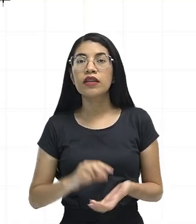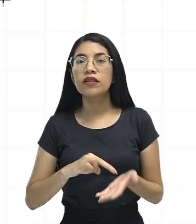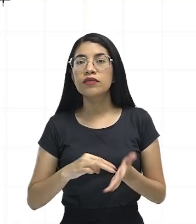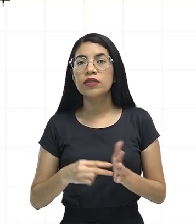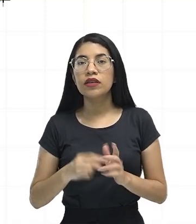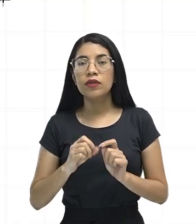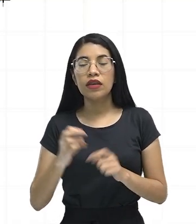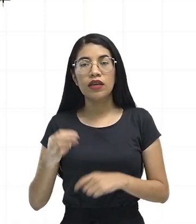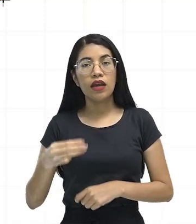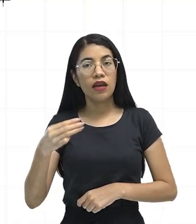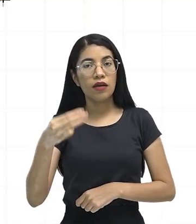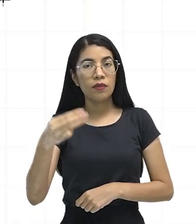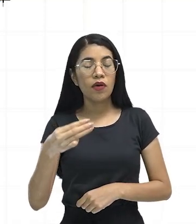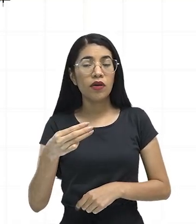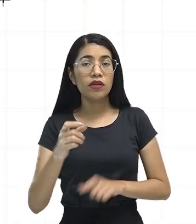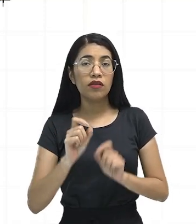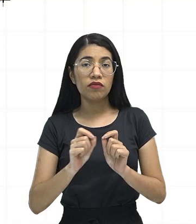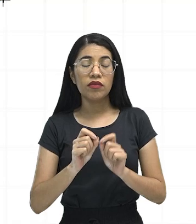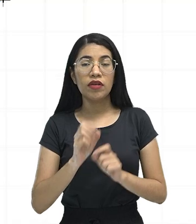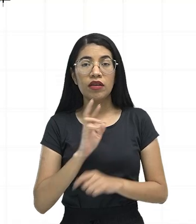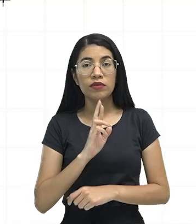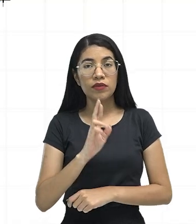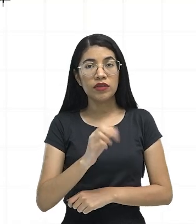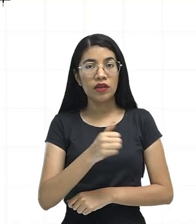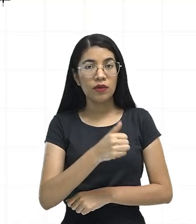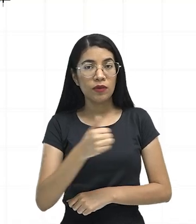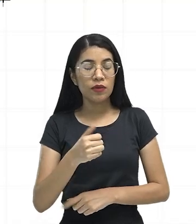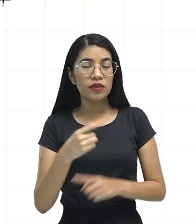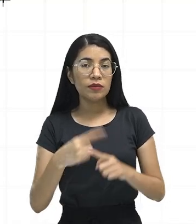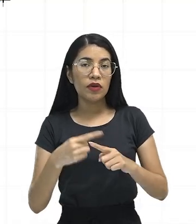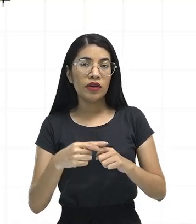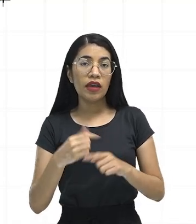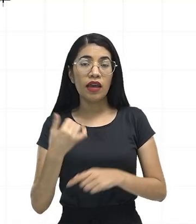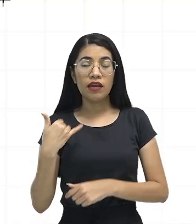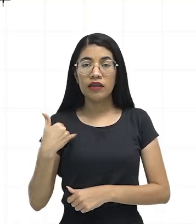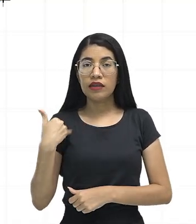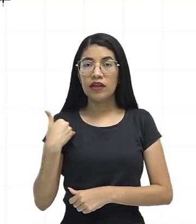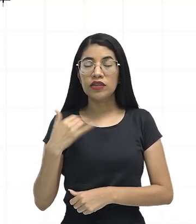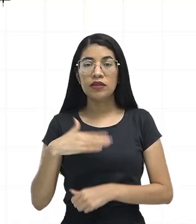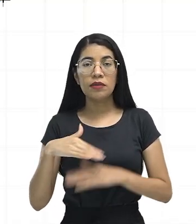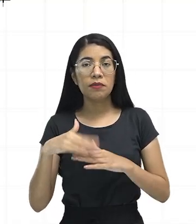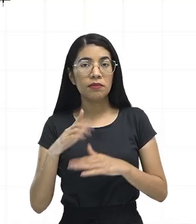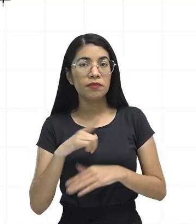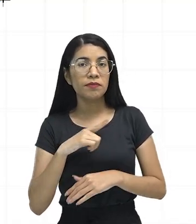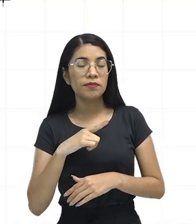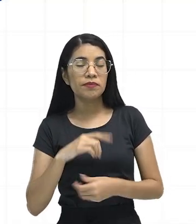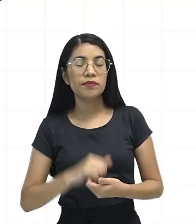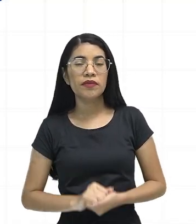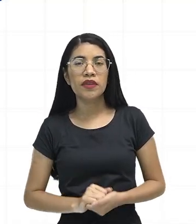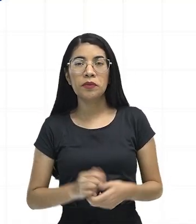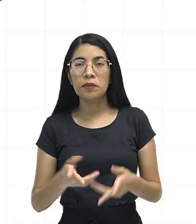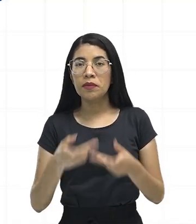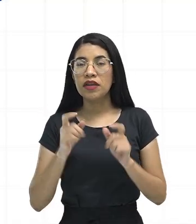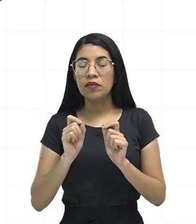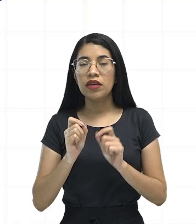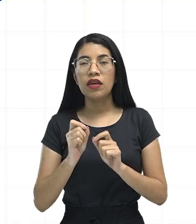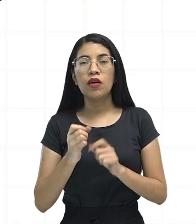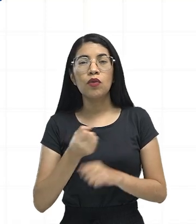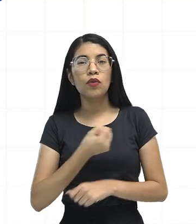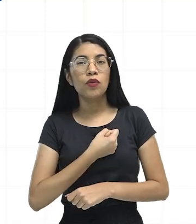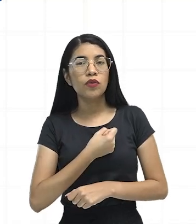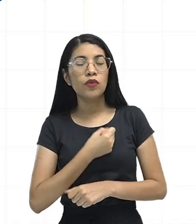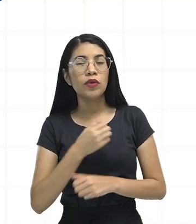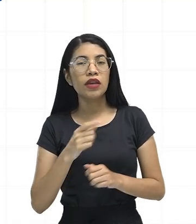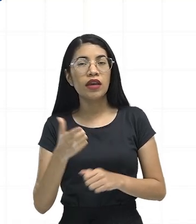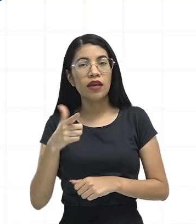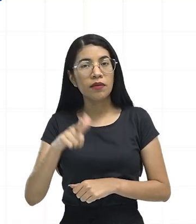a moda é 11, pois é a idade que mais aparece. Veja, qual foi o número que mais apareceu nessa